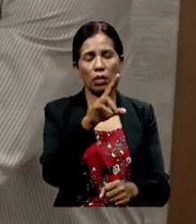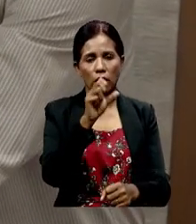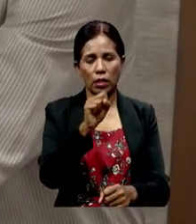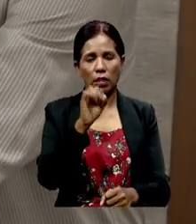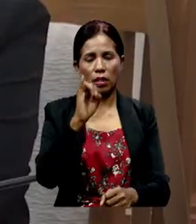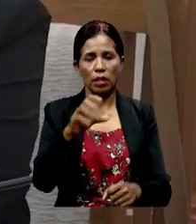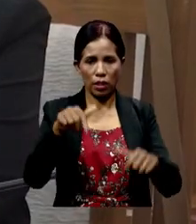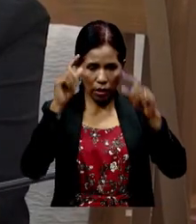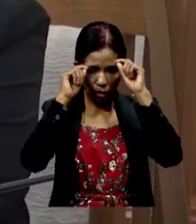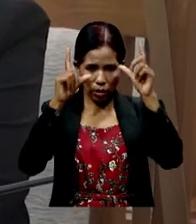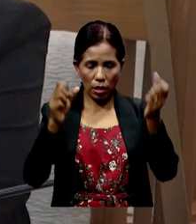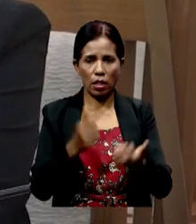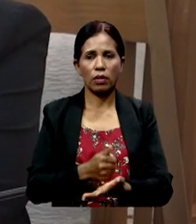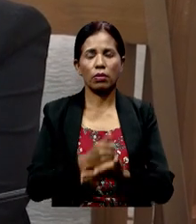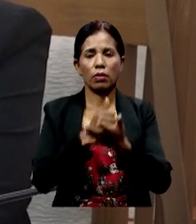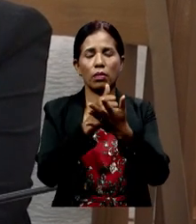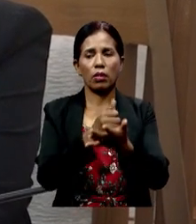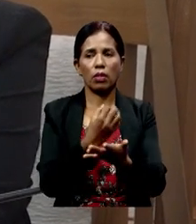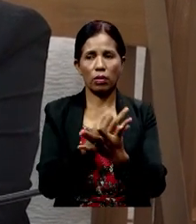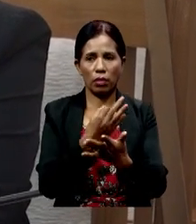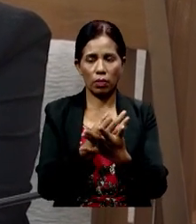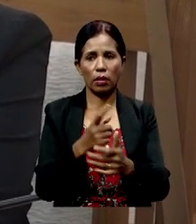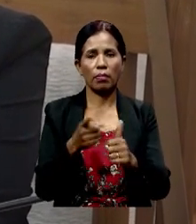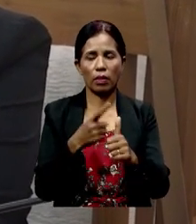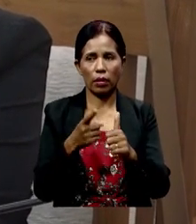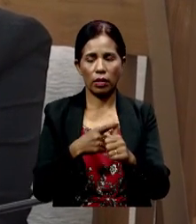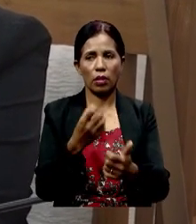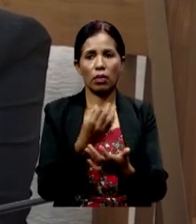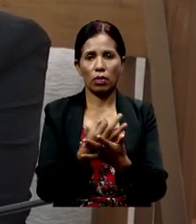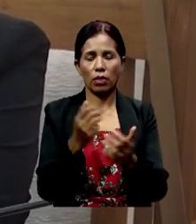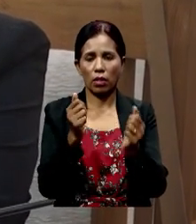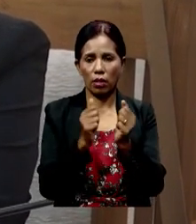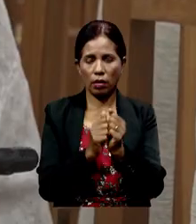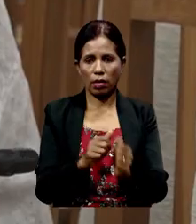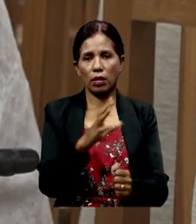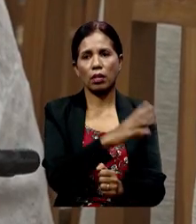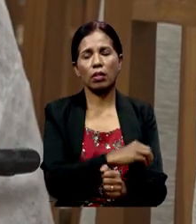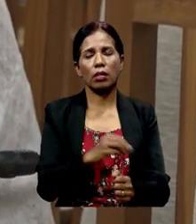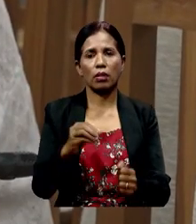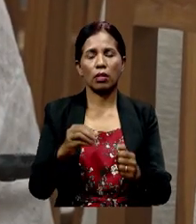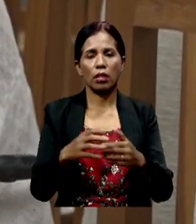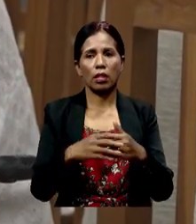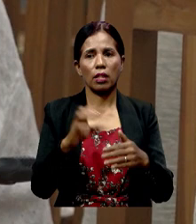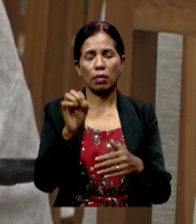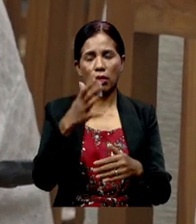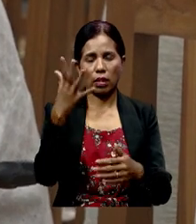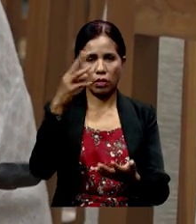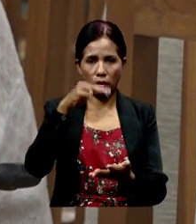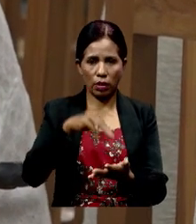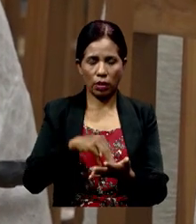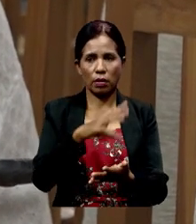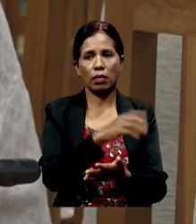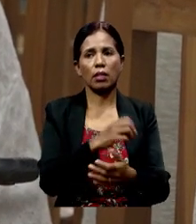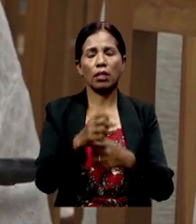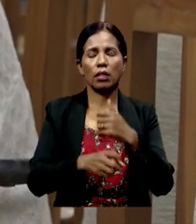a Timor-Leste apoiam o orçamento e a fase da Huluk, o montante dólar americano Rio Atus Lima, e a Tina Rio Ruaro